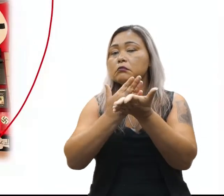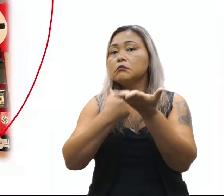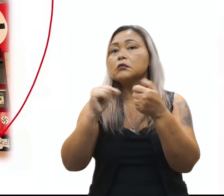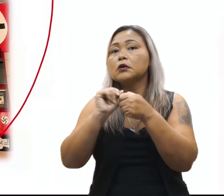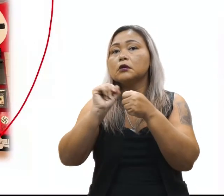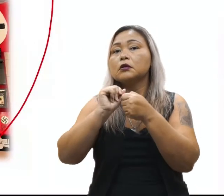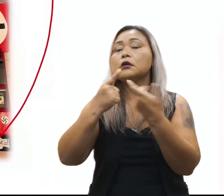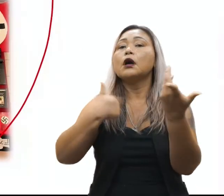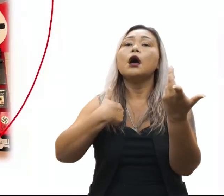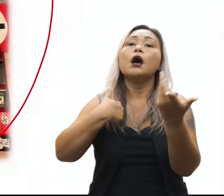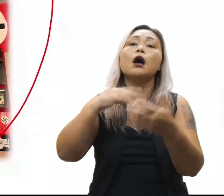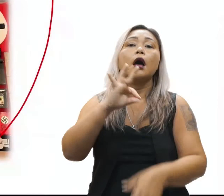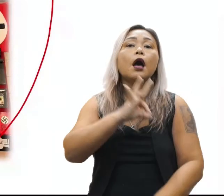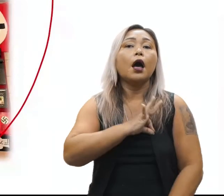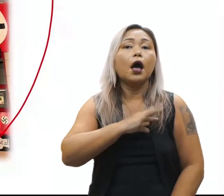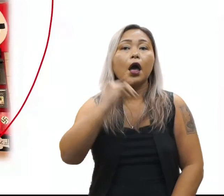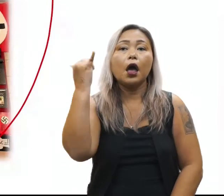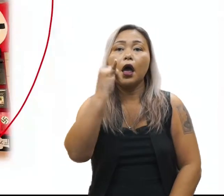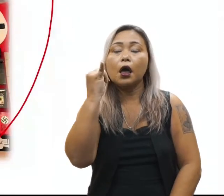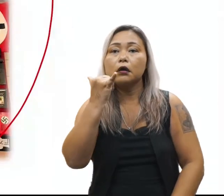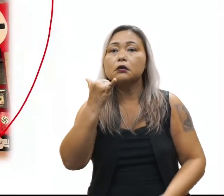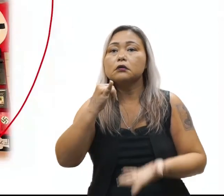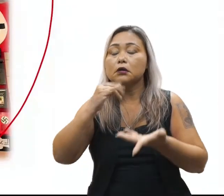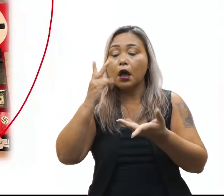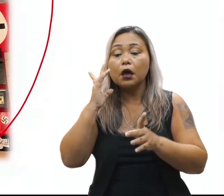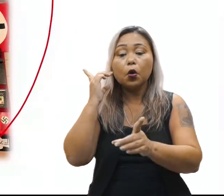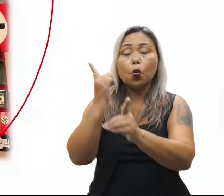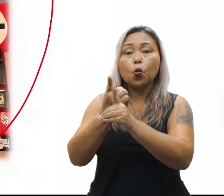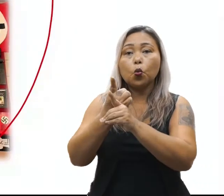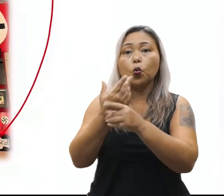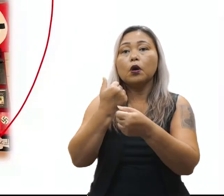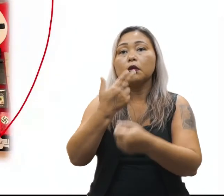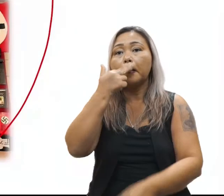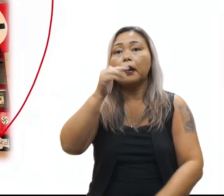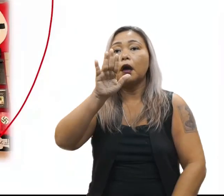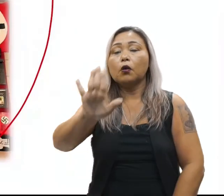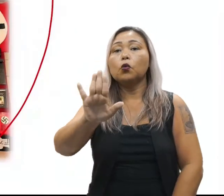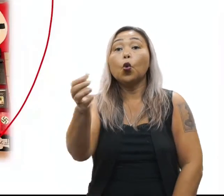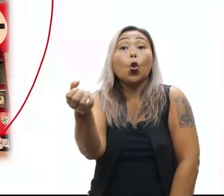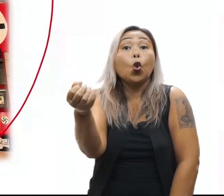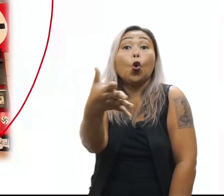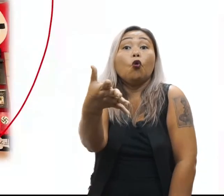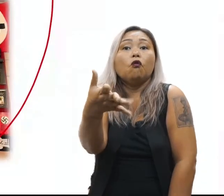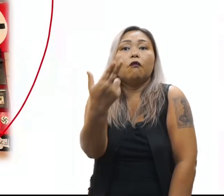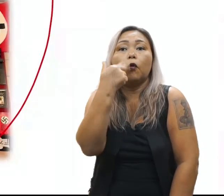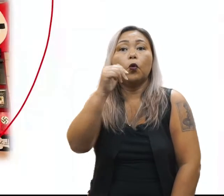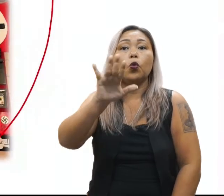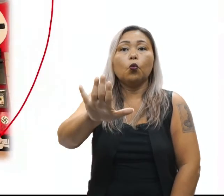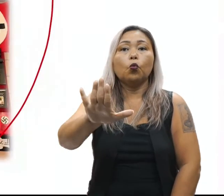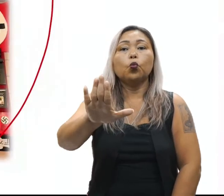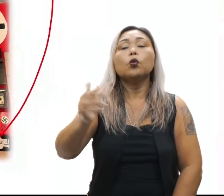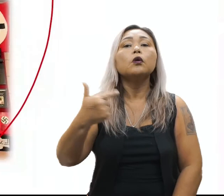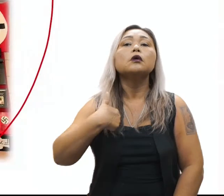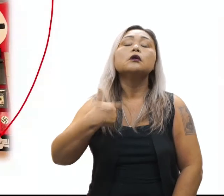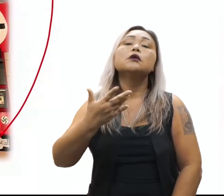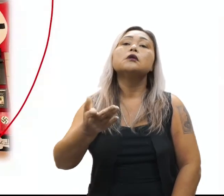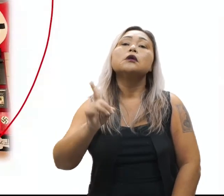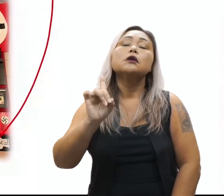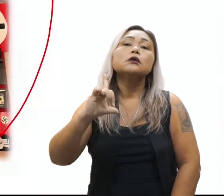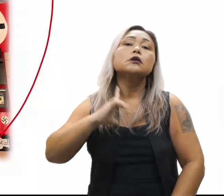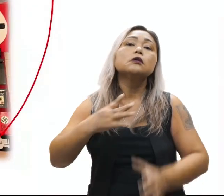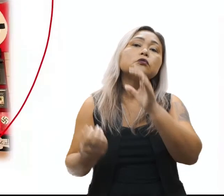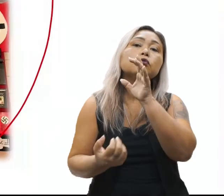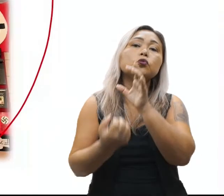italiana desmantela uma rede neonazista, né? O novo nazismo, que surge